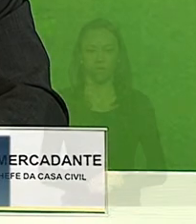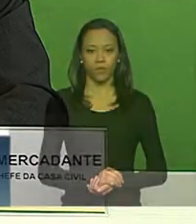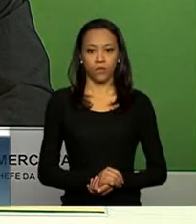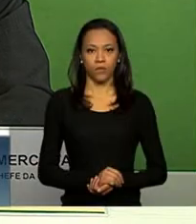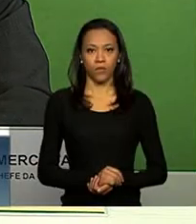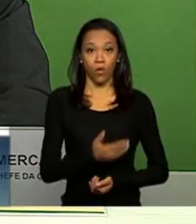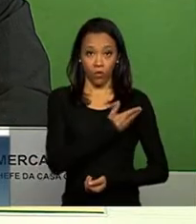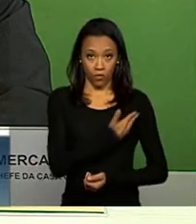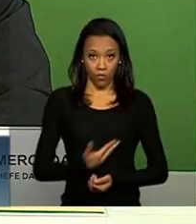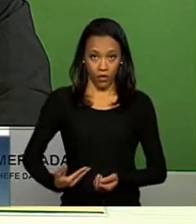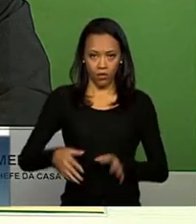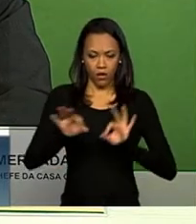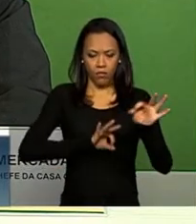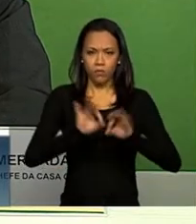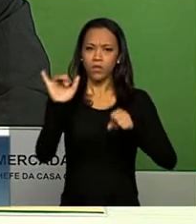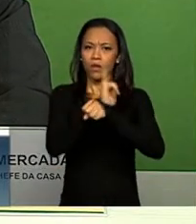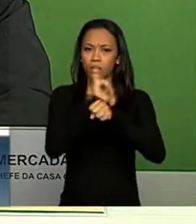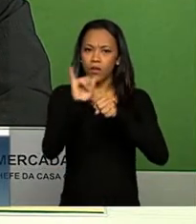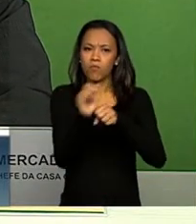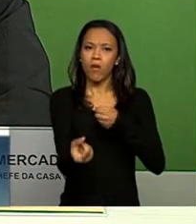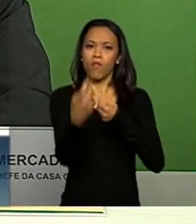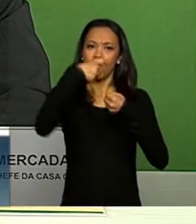desenvolvimento do país, para a estabilidade econômica do país.